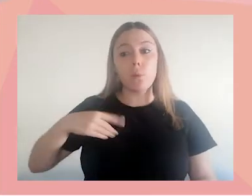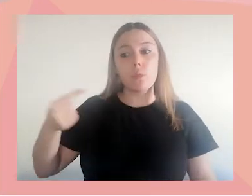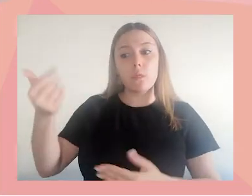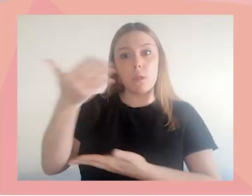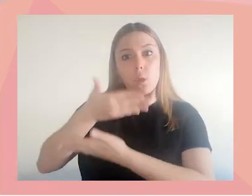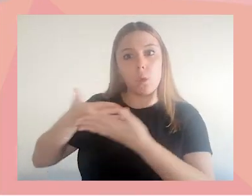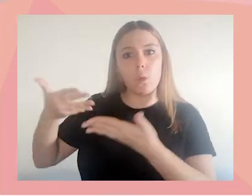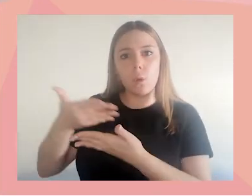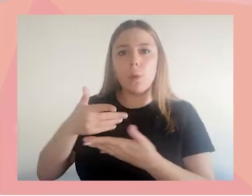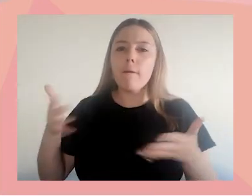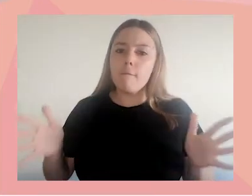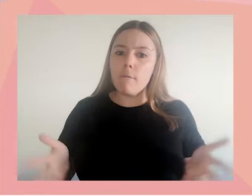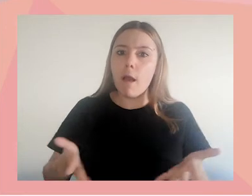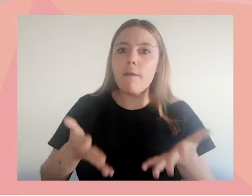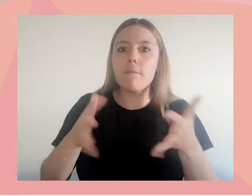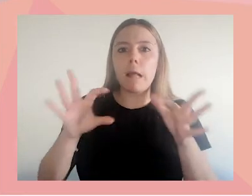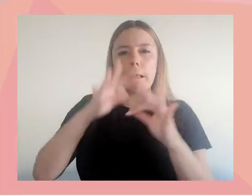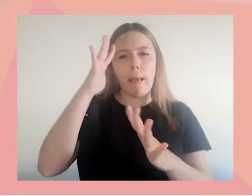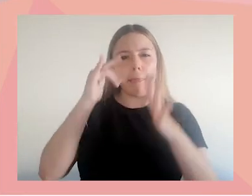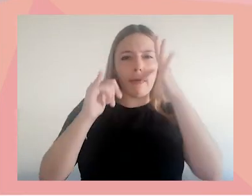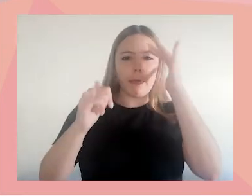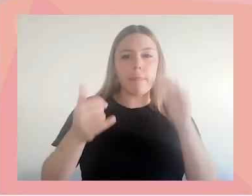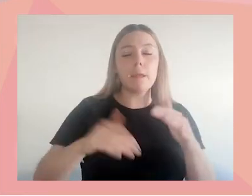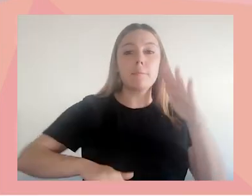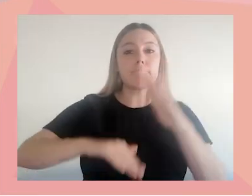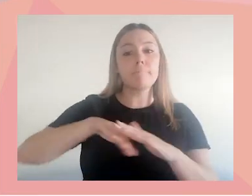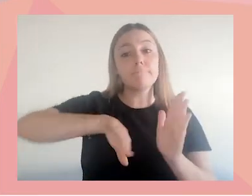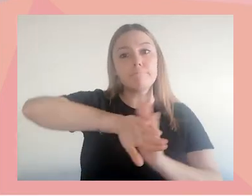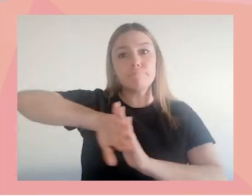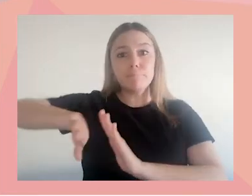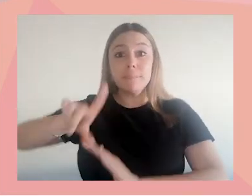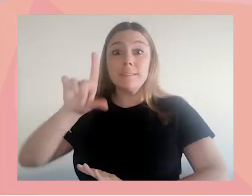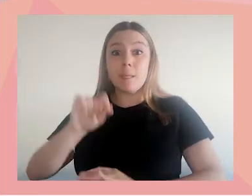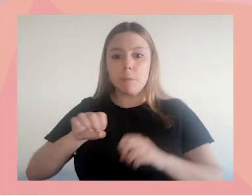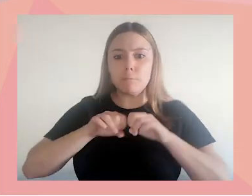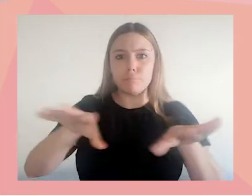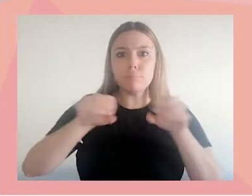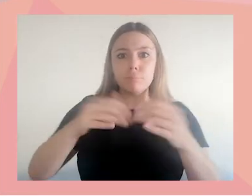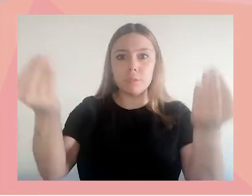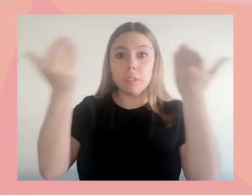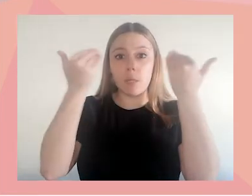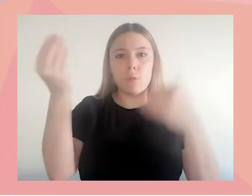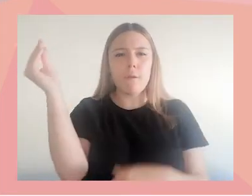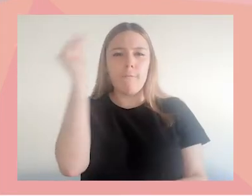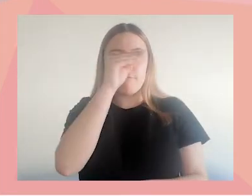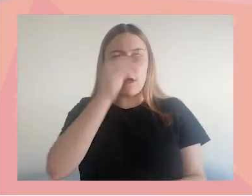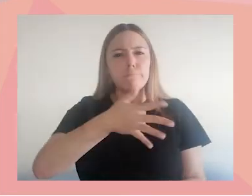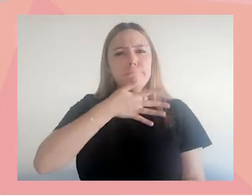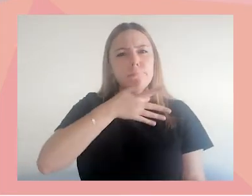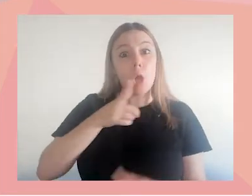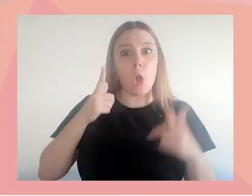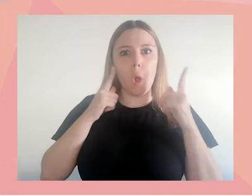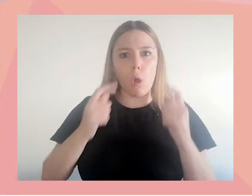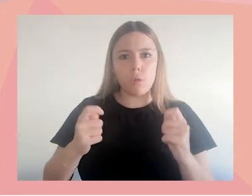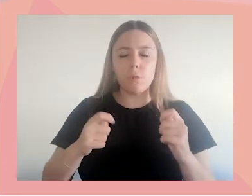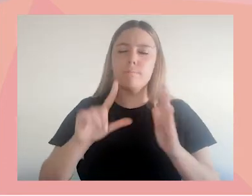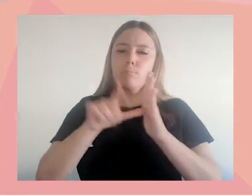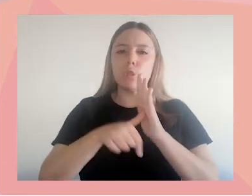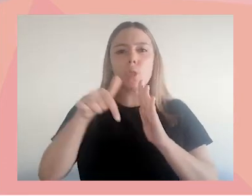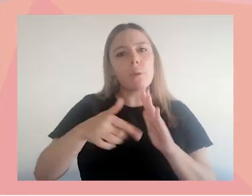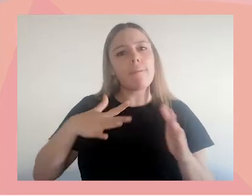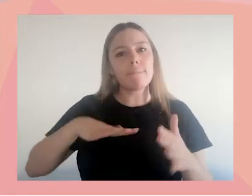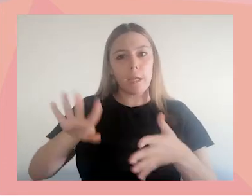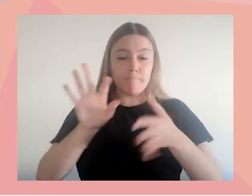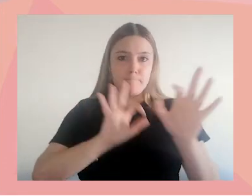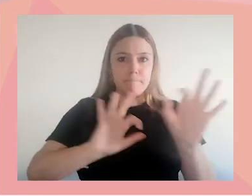de saúde e económicos, levando à propagação de ideologias de extrema-direita e à disseminação de notícias falsas e discursos de ódio, o projeto